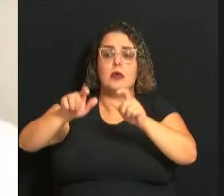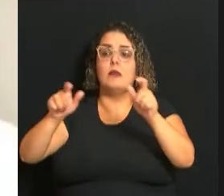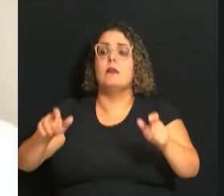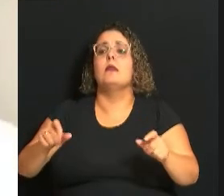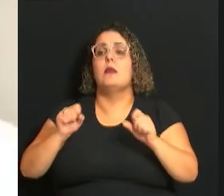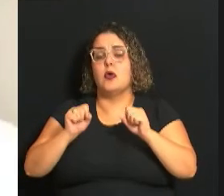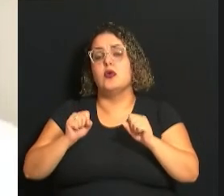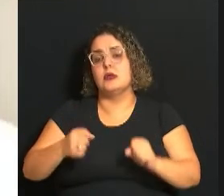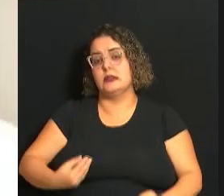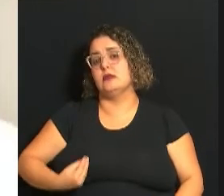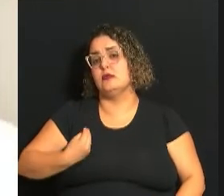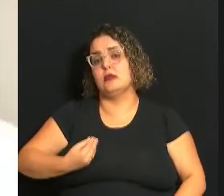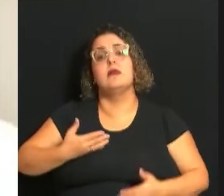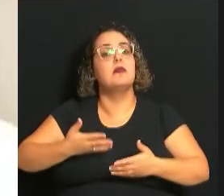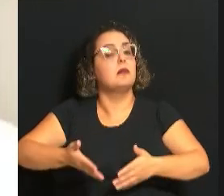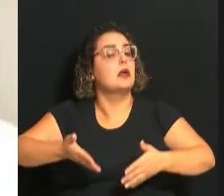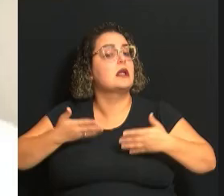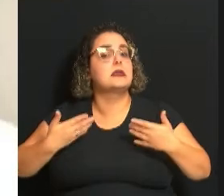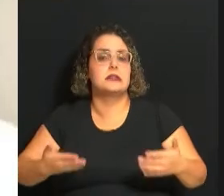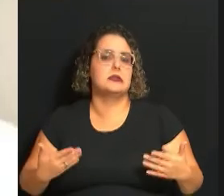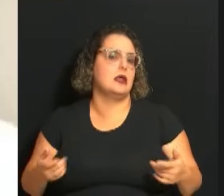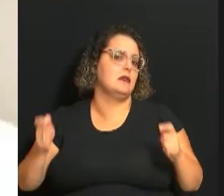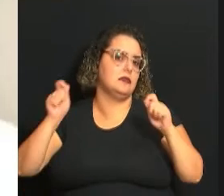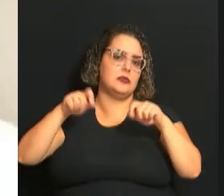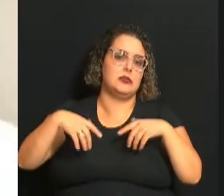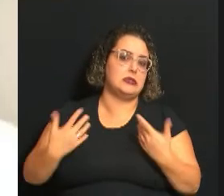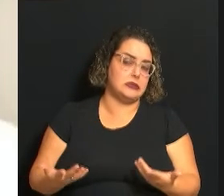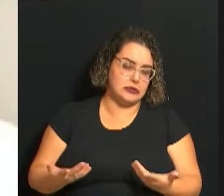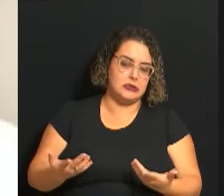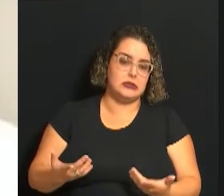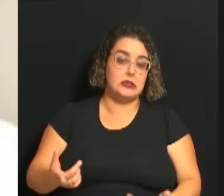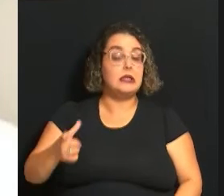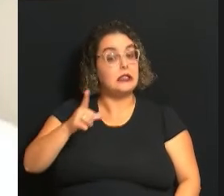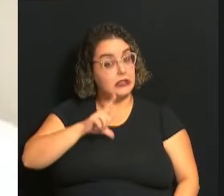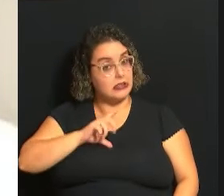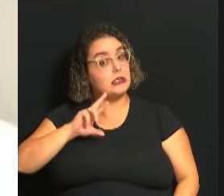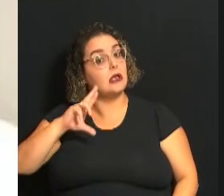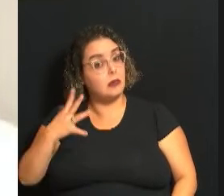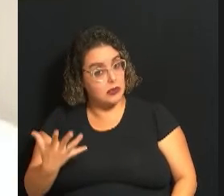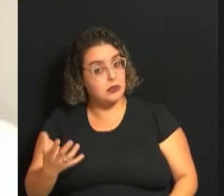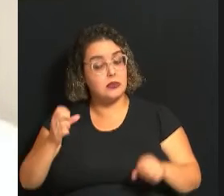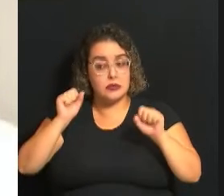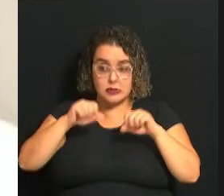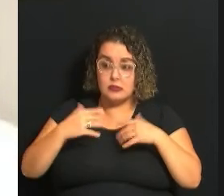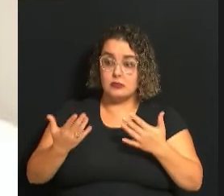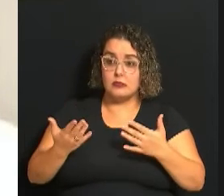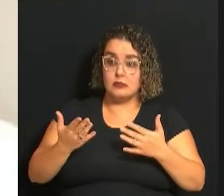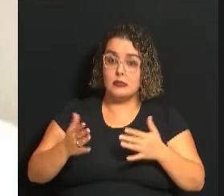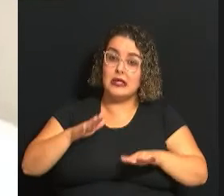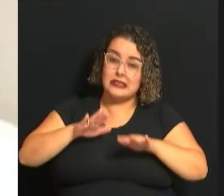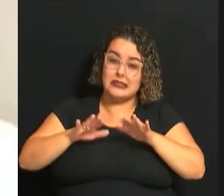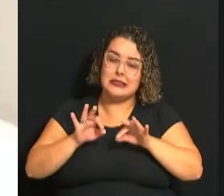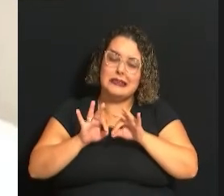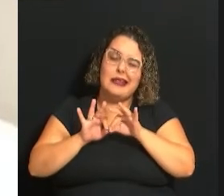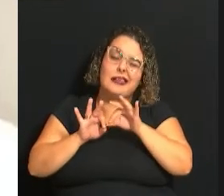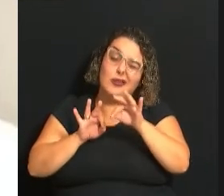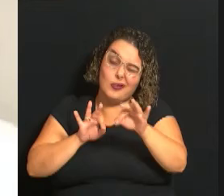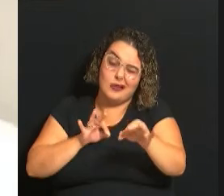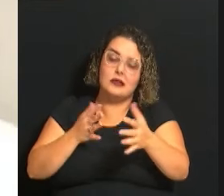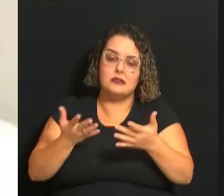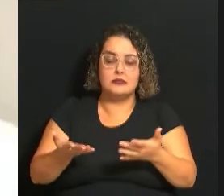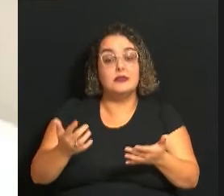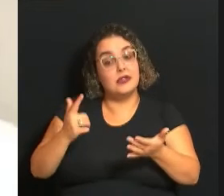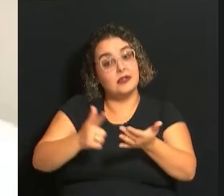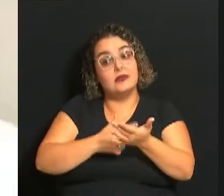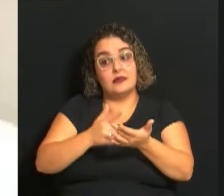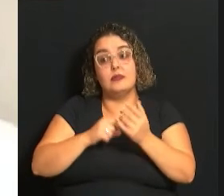isso da forma mais leve possível. Que tem uma solução, sim, mas às vezes o caminho é mais longo. Então, talvez, com o meu livro, eu possa ajudar